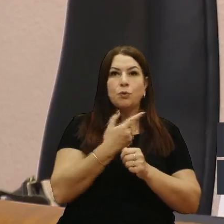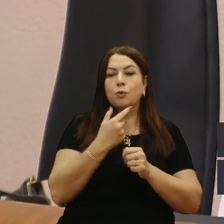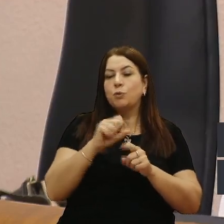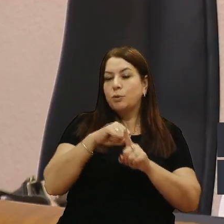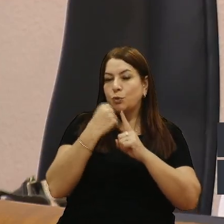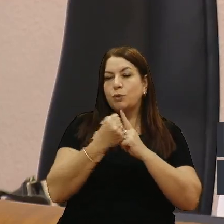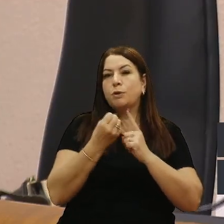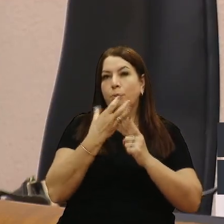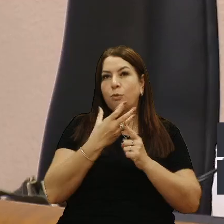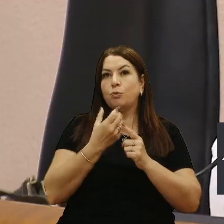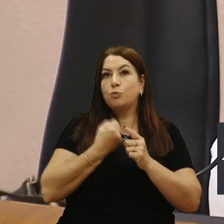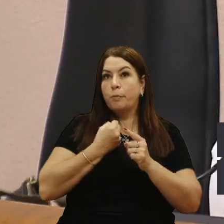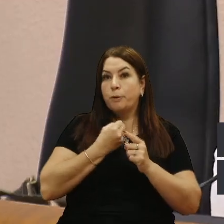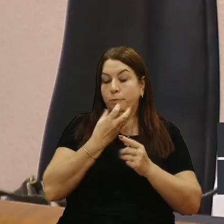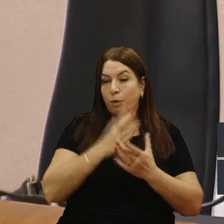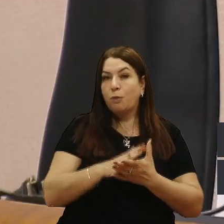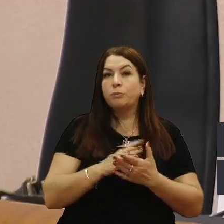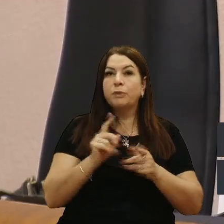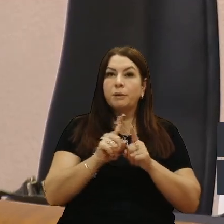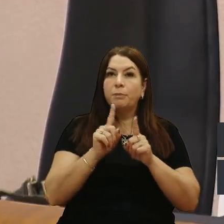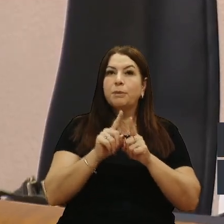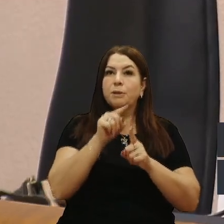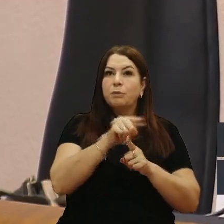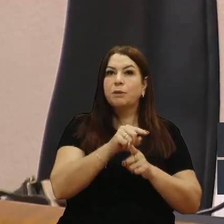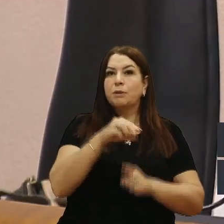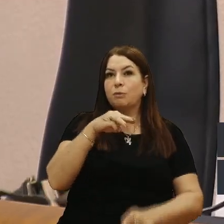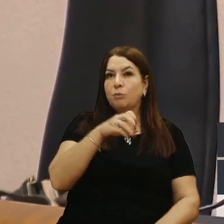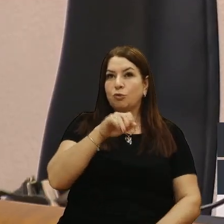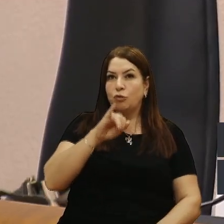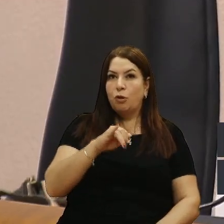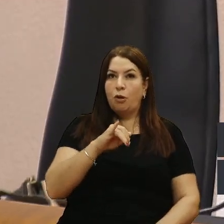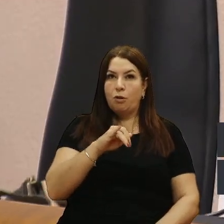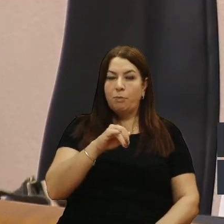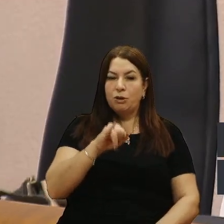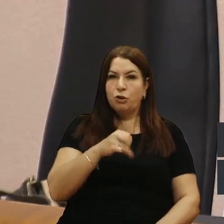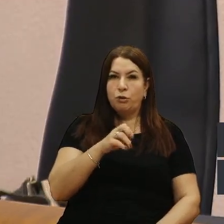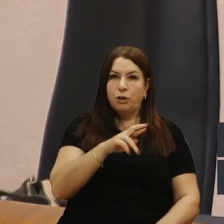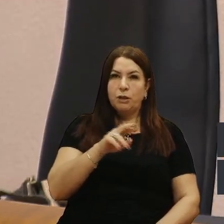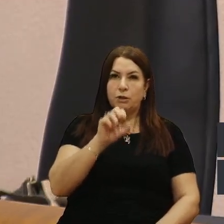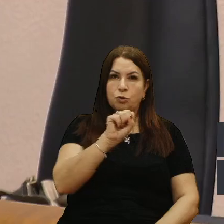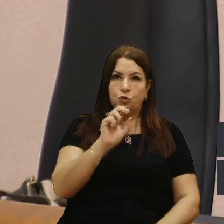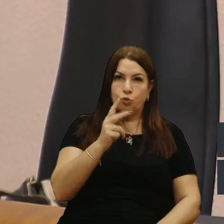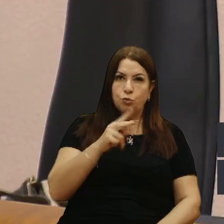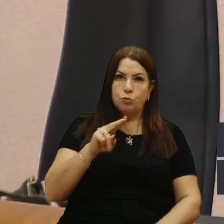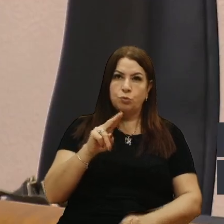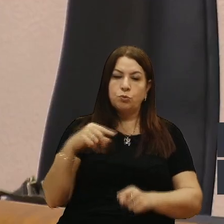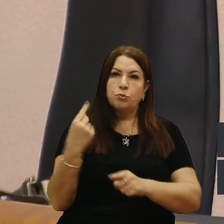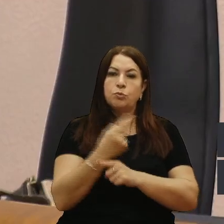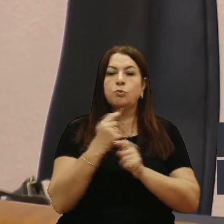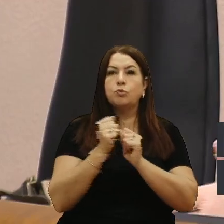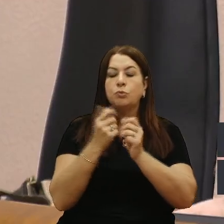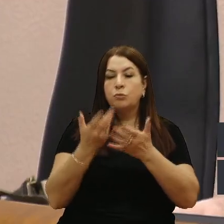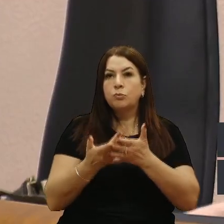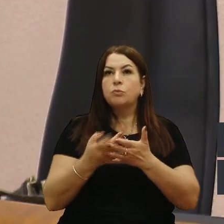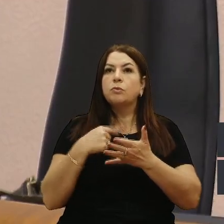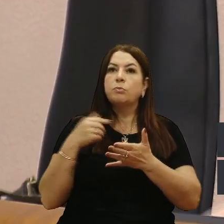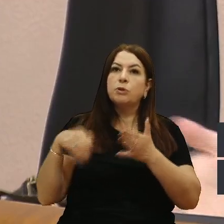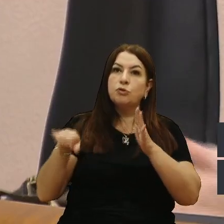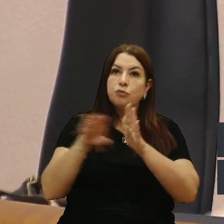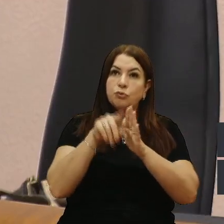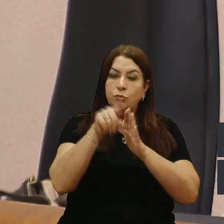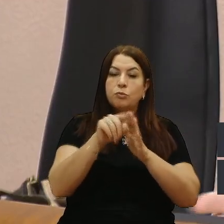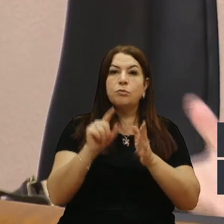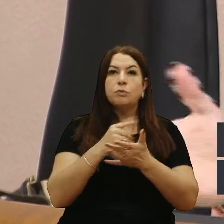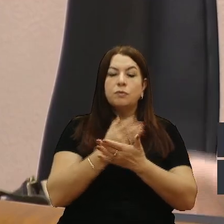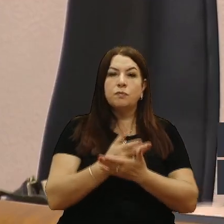os índices estão bons. Então, tanto ele como o Major Schuch também é bem acessível também, né? E então a gente acabou chegando lá e a